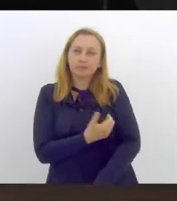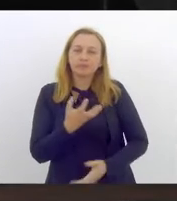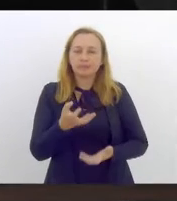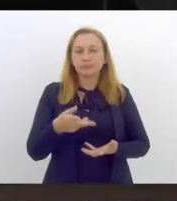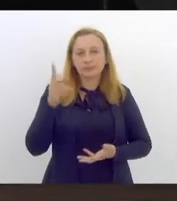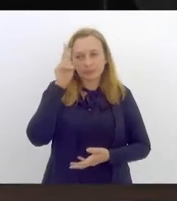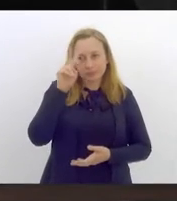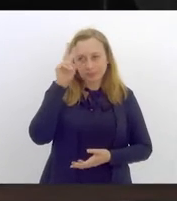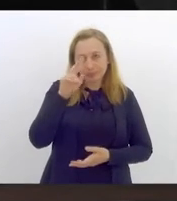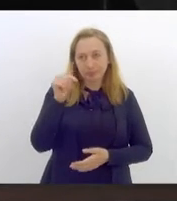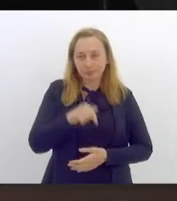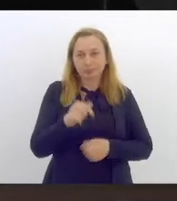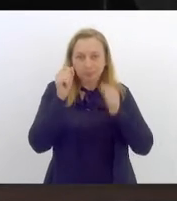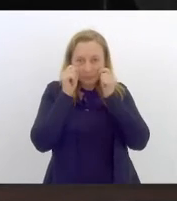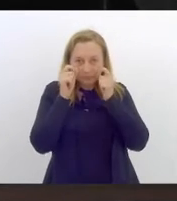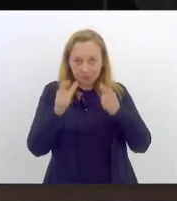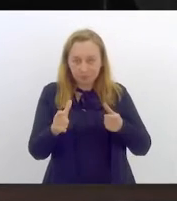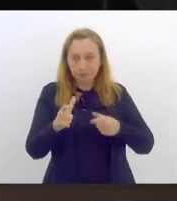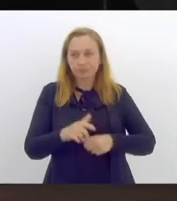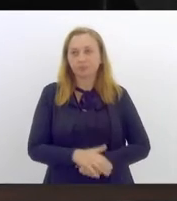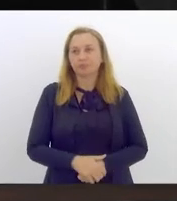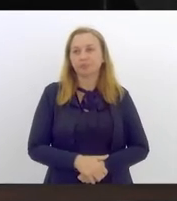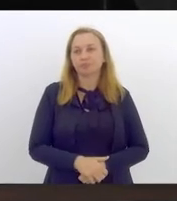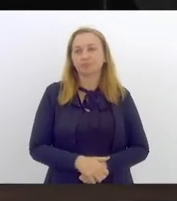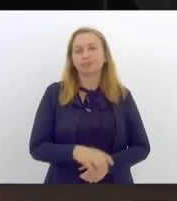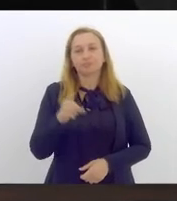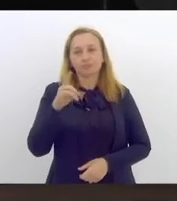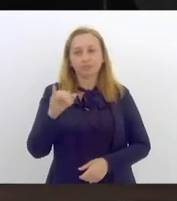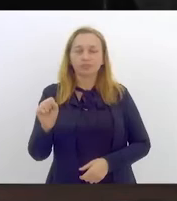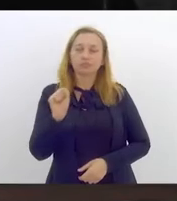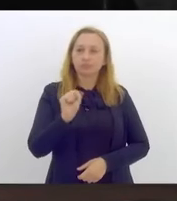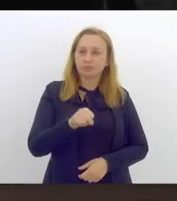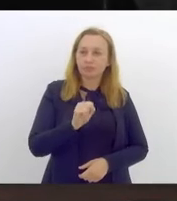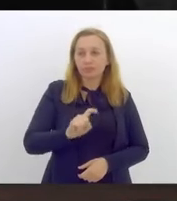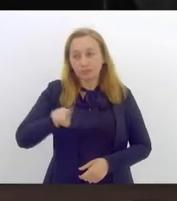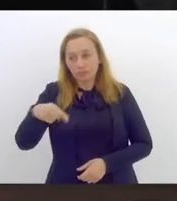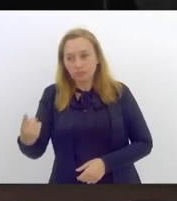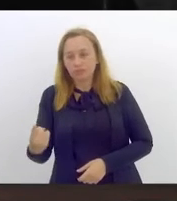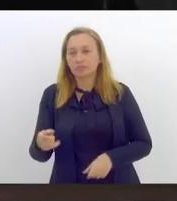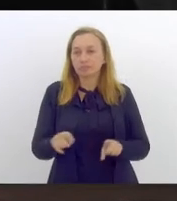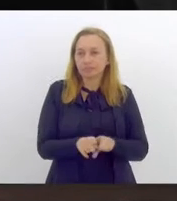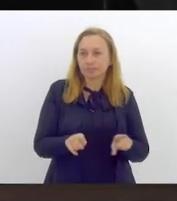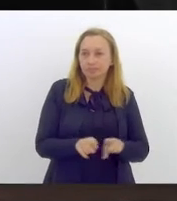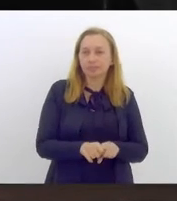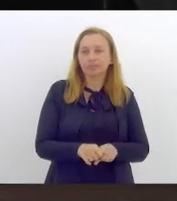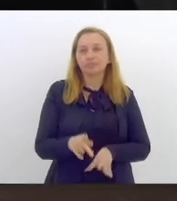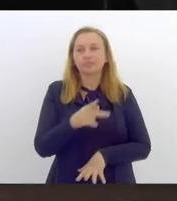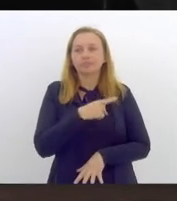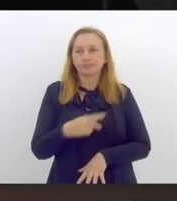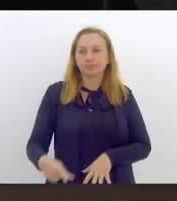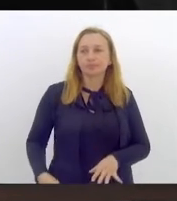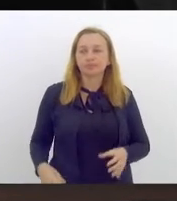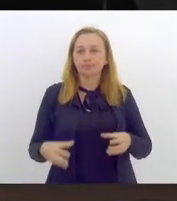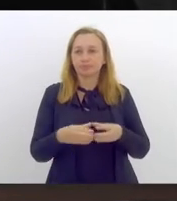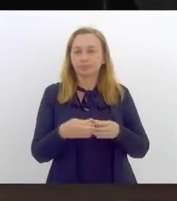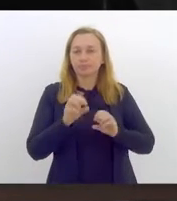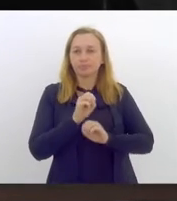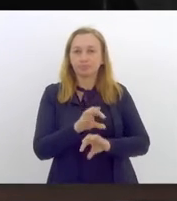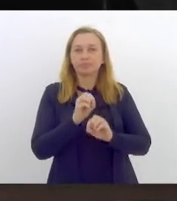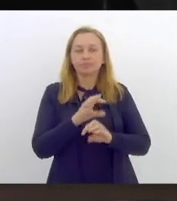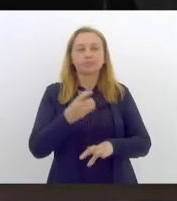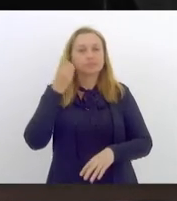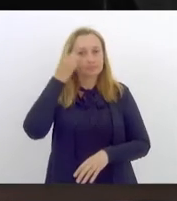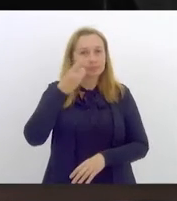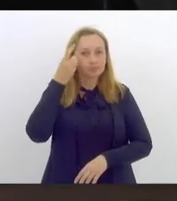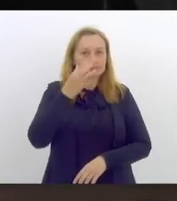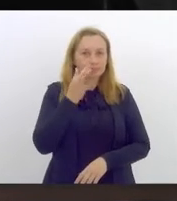aqui um alerta que é feito um dia sim, outro também, pelo presidente da Comissão de Educação, o deputado Flávio Serafini,